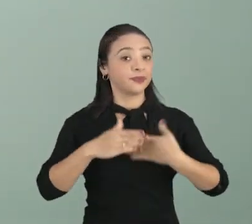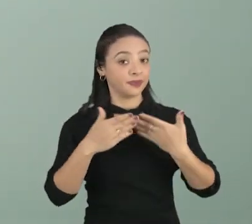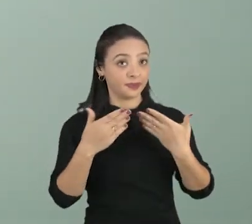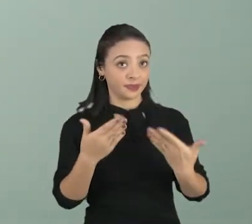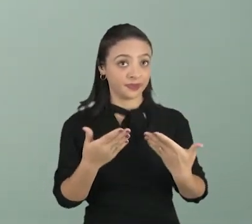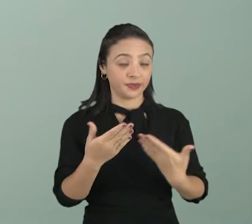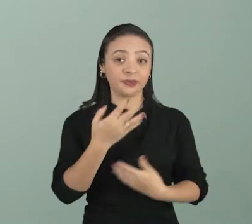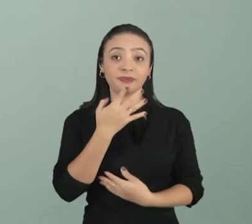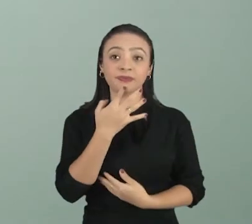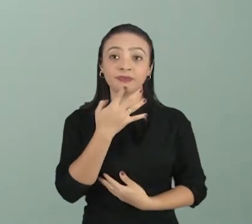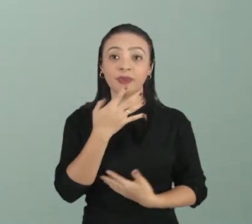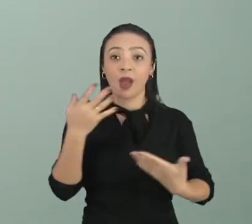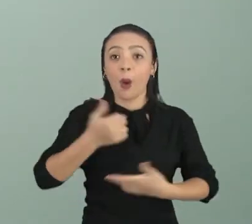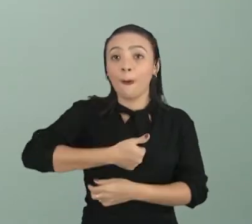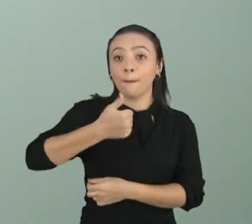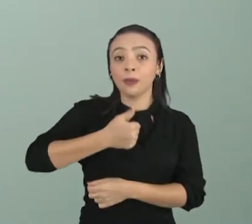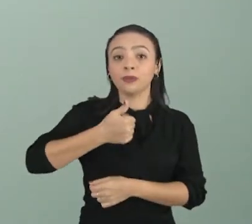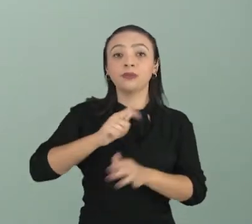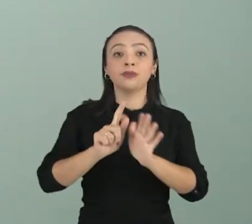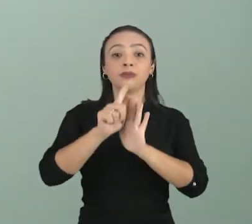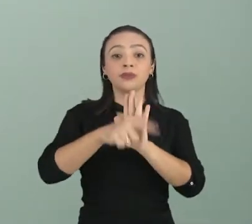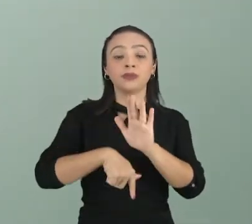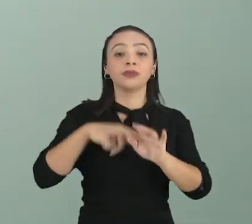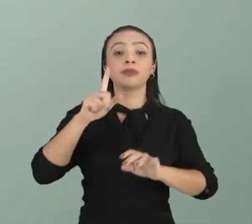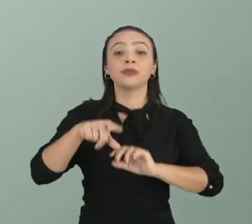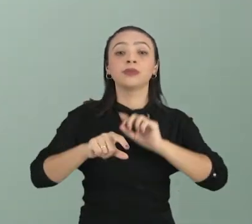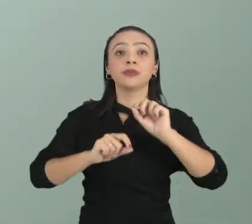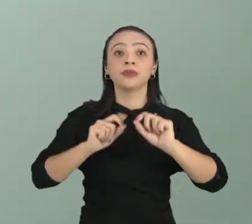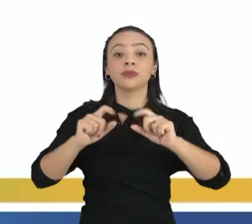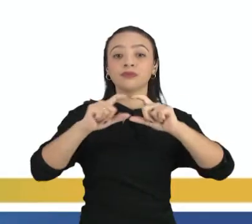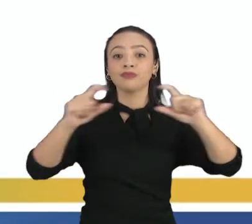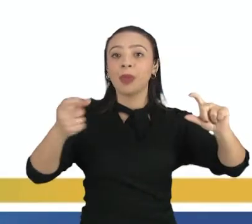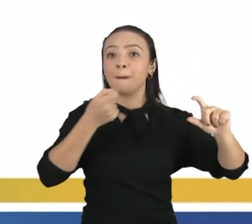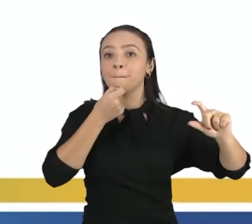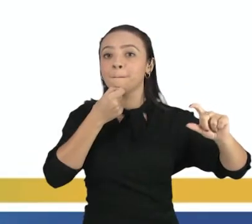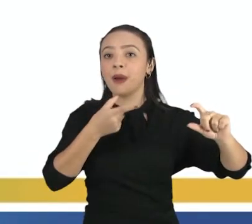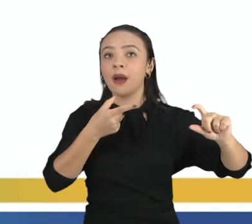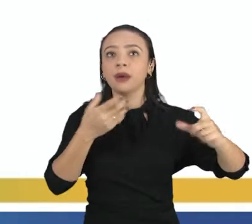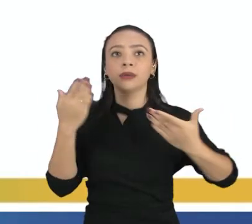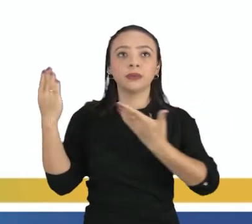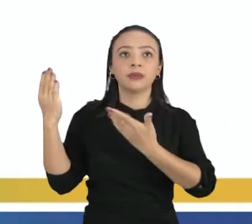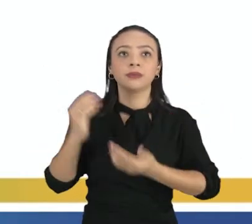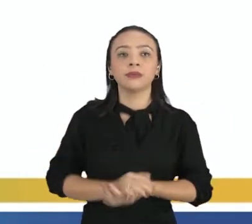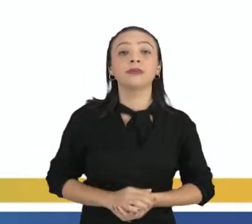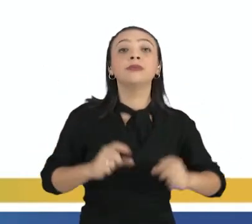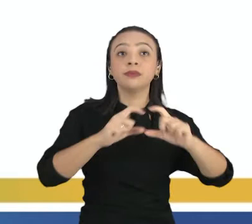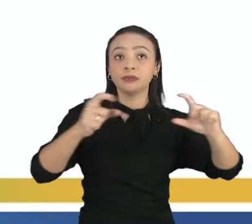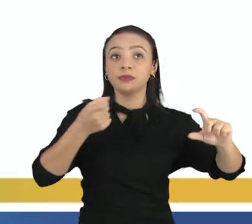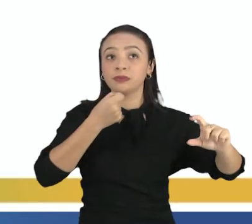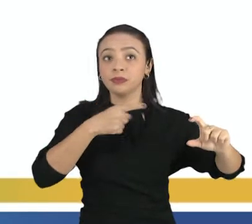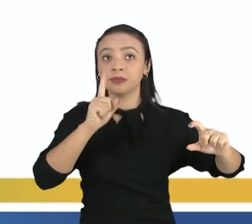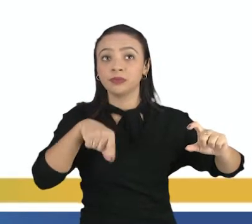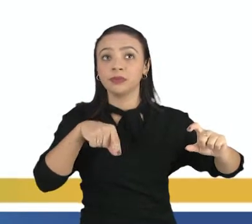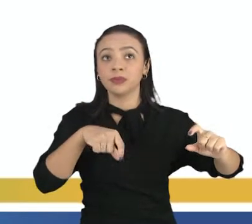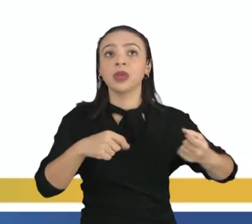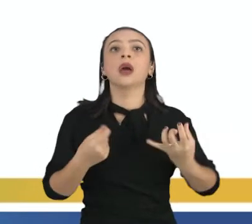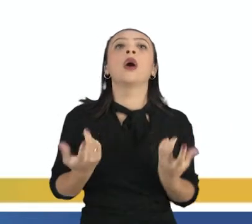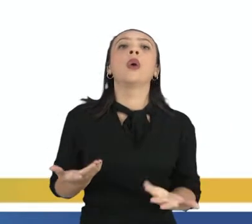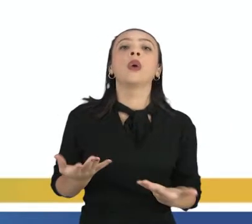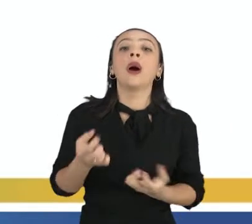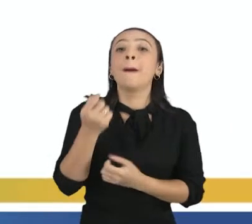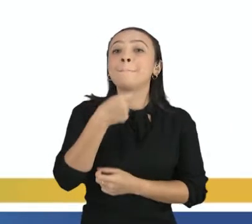sobre o primeiro gênero, a charge. Olha só, acompanhem comigo. A charge